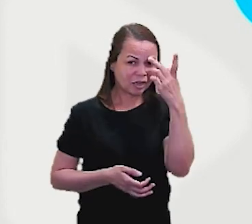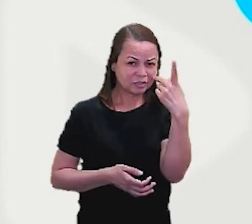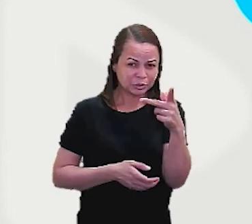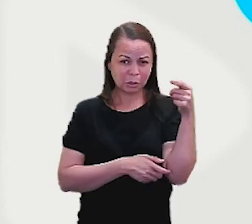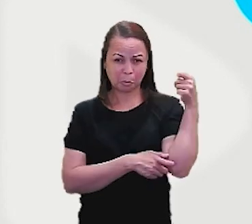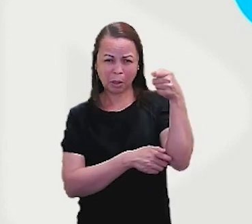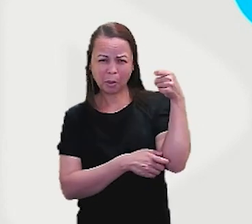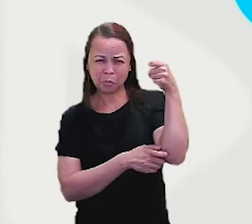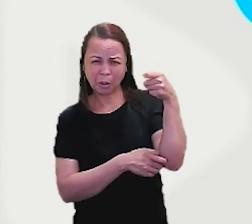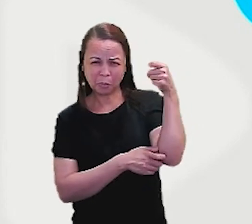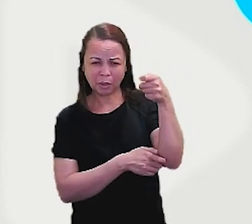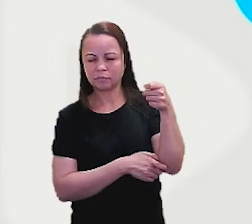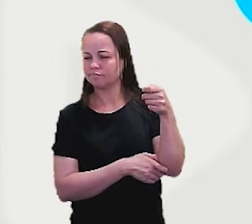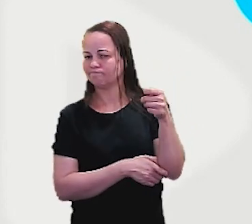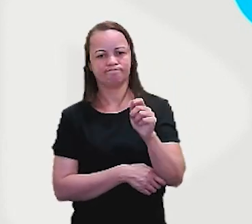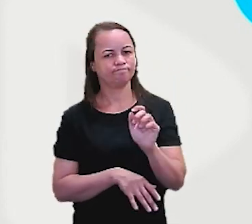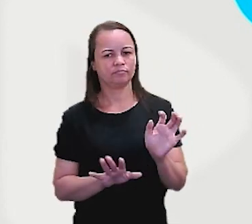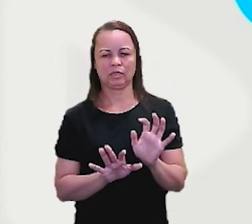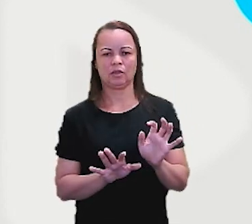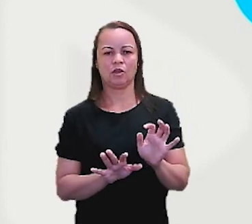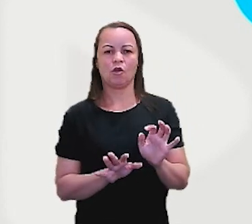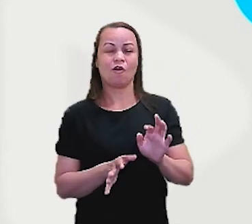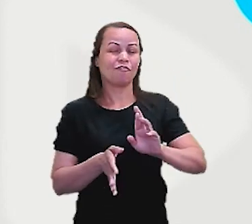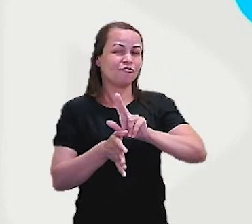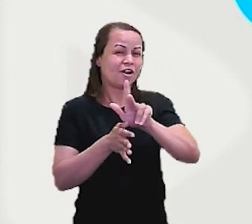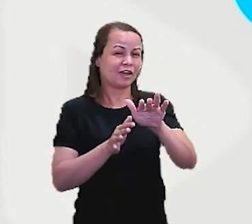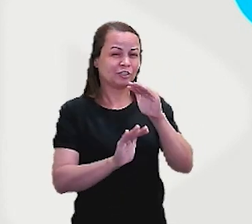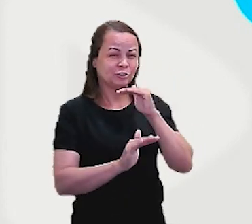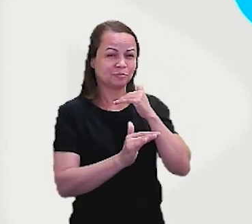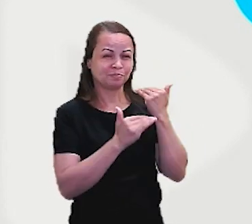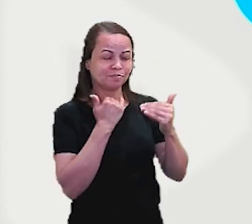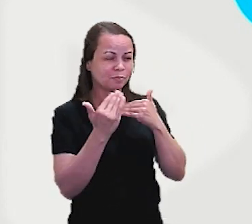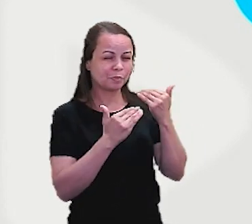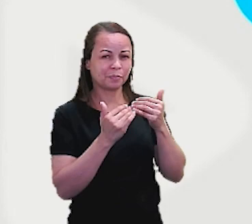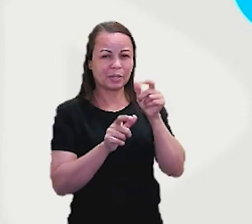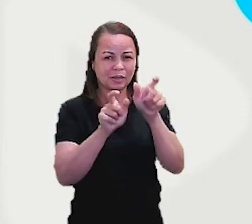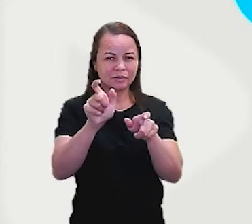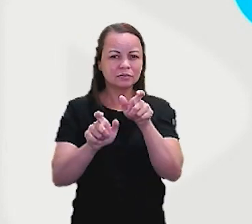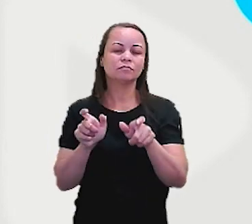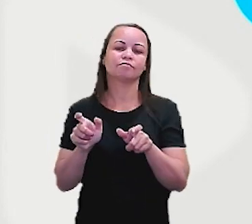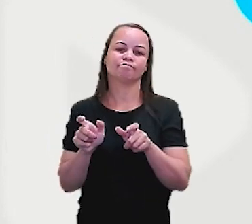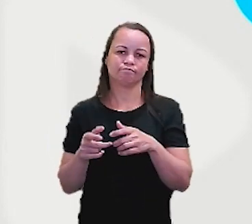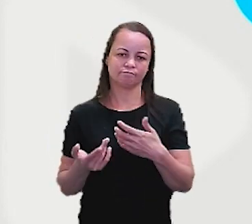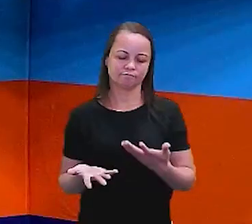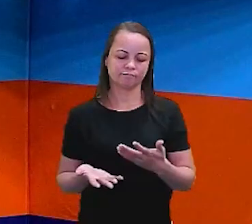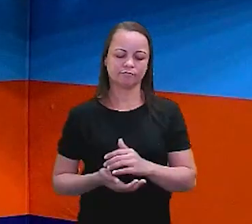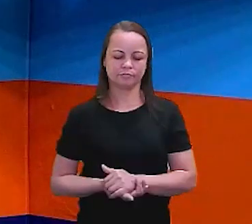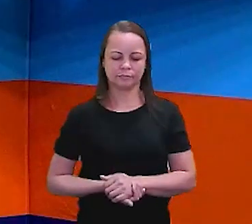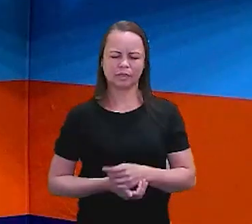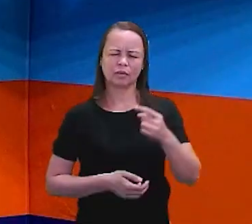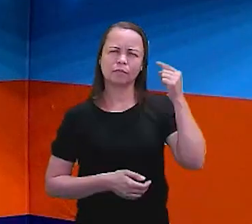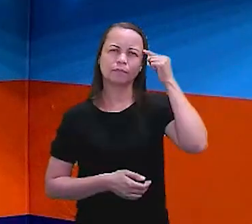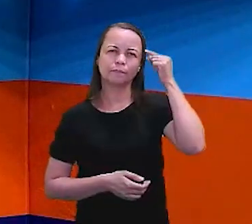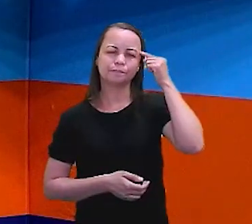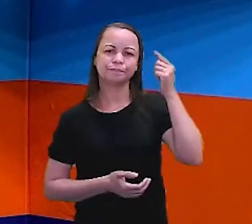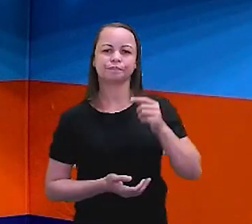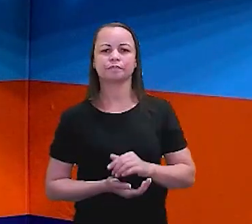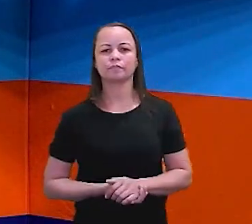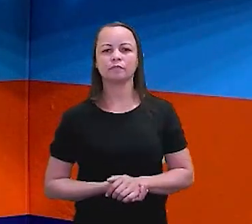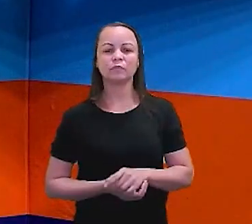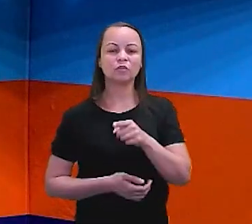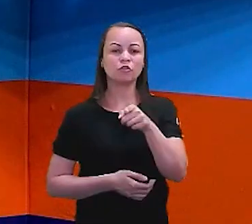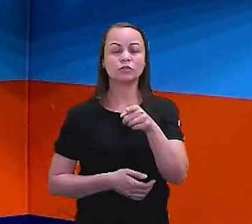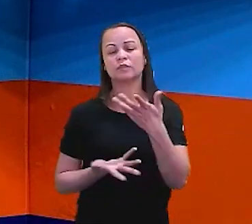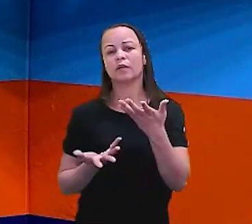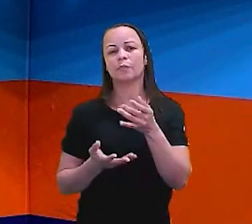Muitas pessoas morreram, professora, morreram sim. Então vamos imaginar um cenário aqui na nossa cabeça. Você, dono de